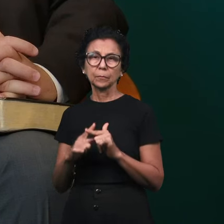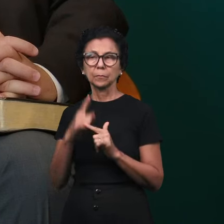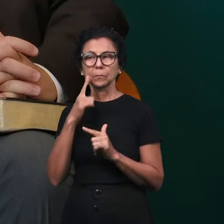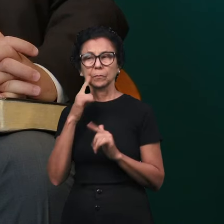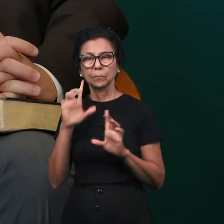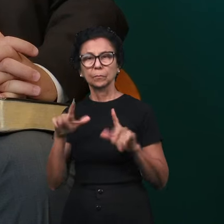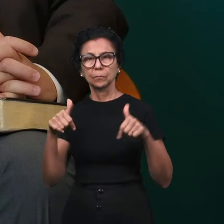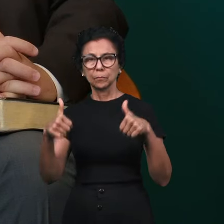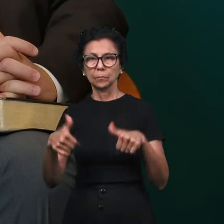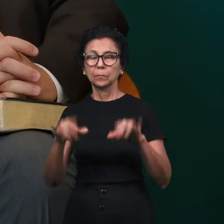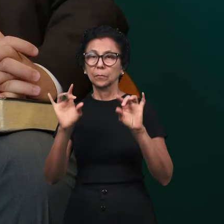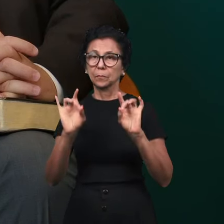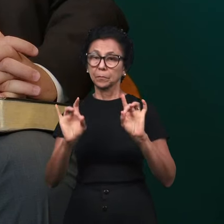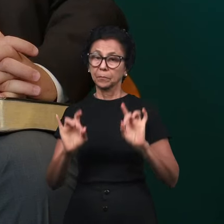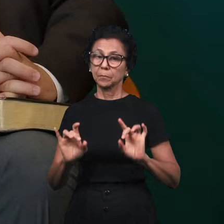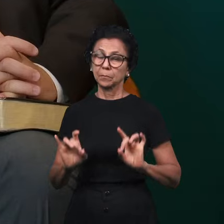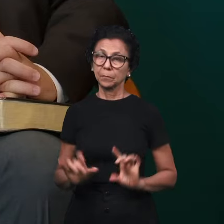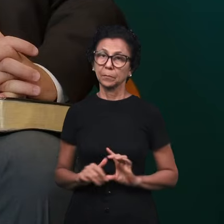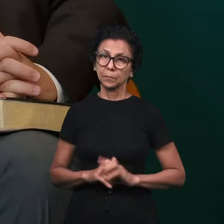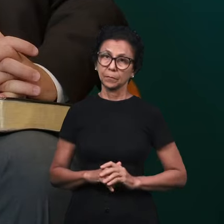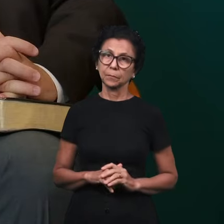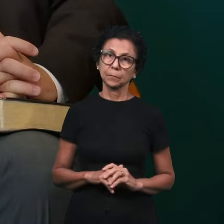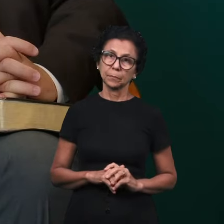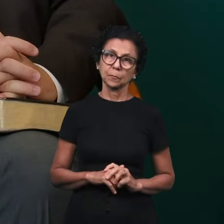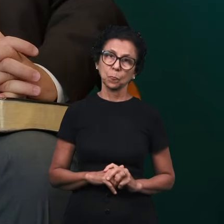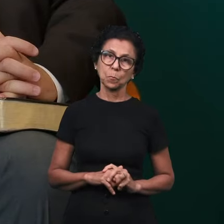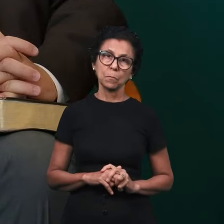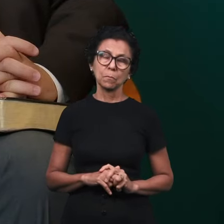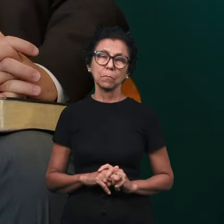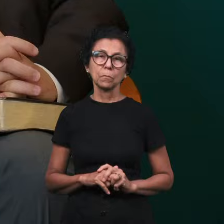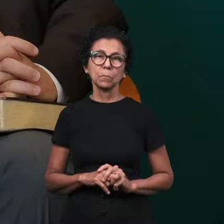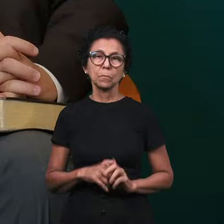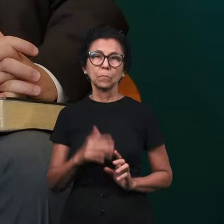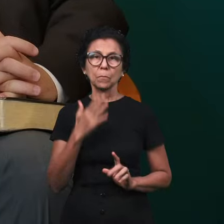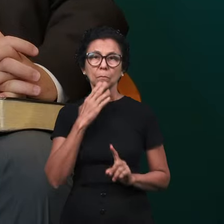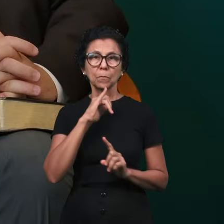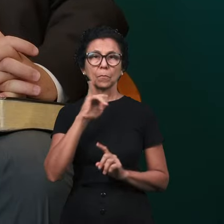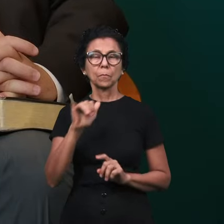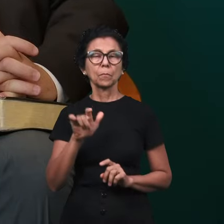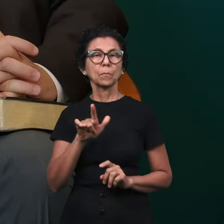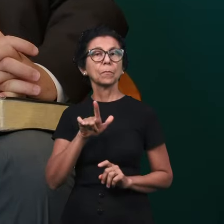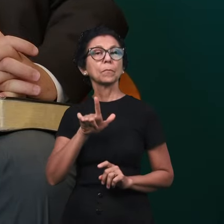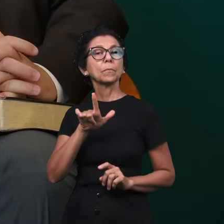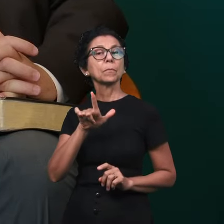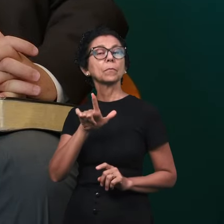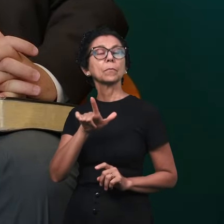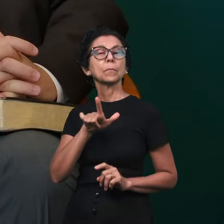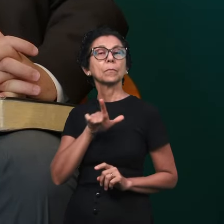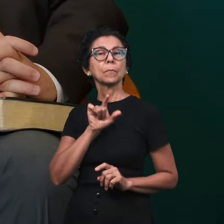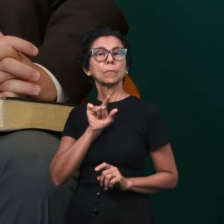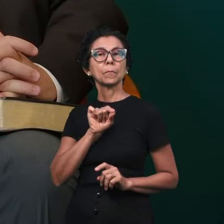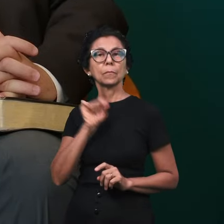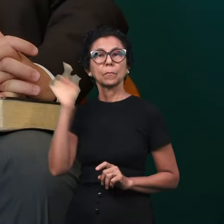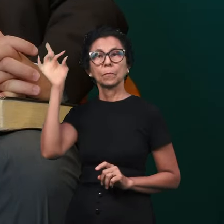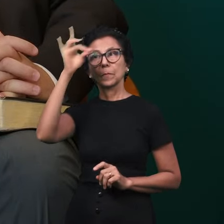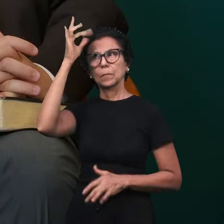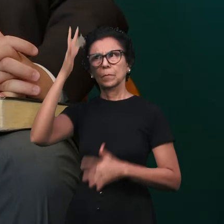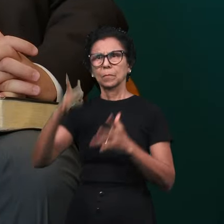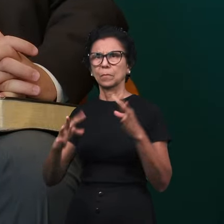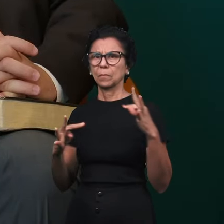operações específicas, mas a profecia que foi citada de Joel fala que o Senhor derramaria o Espírito Santo sobre toda a